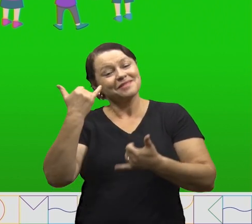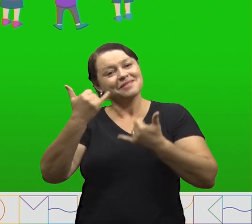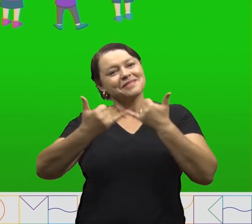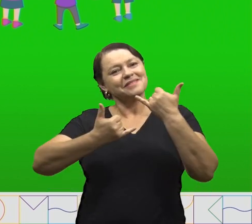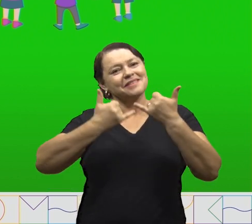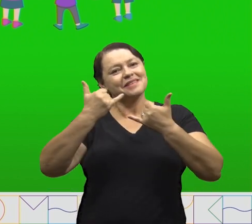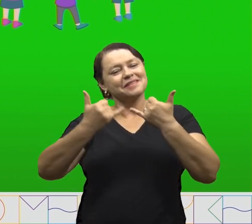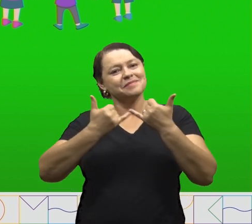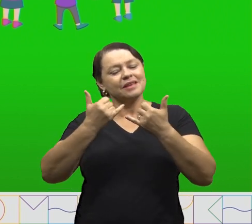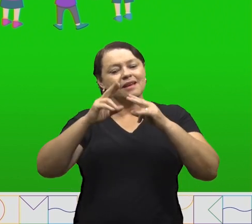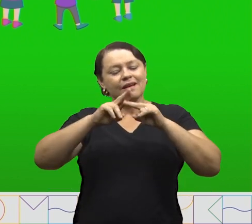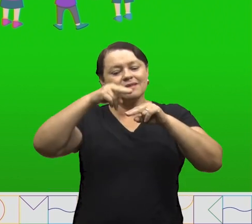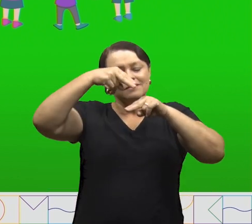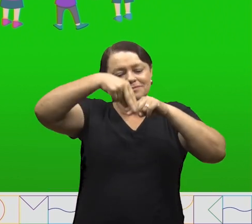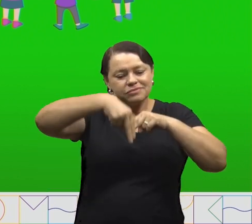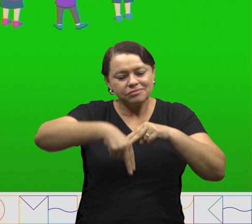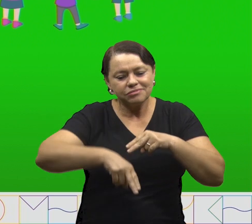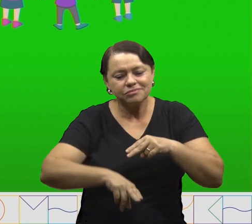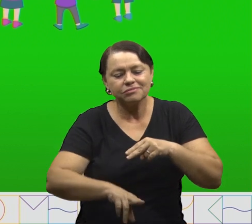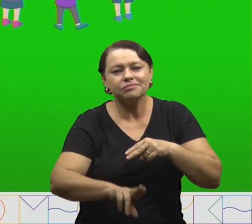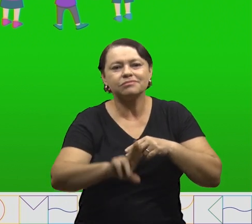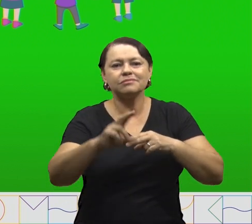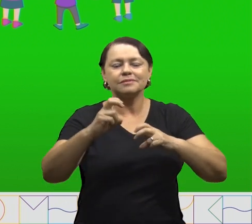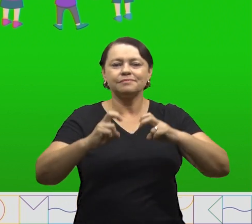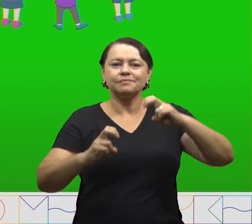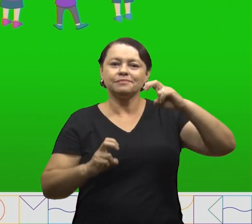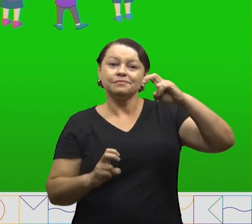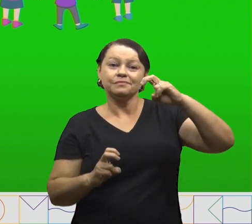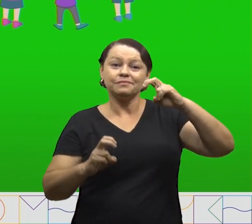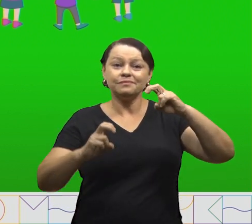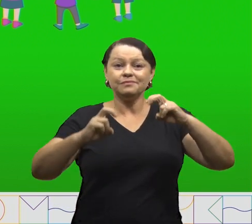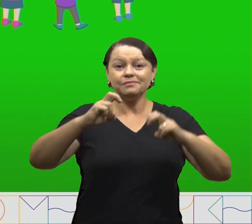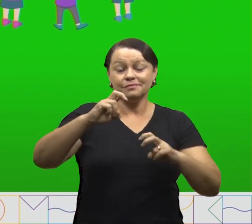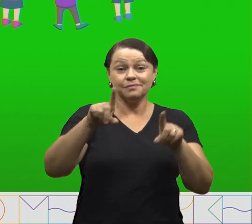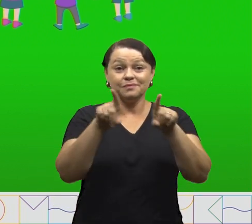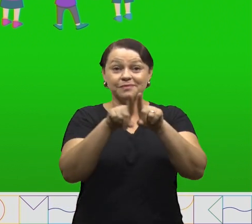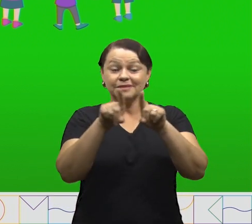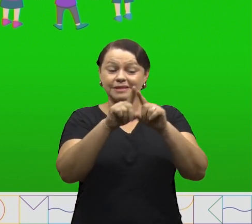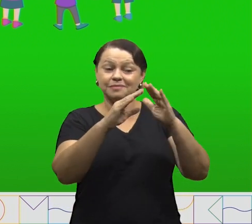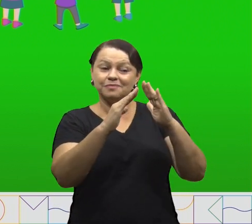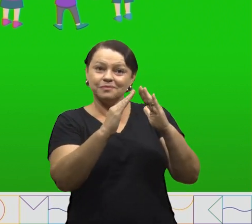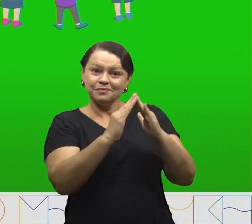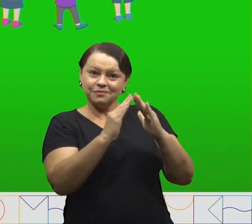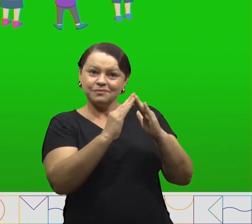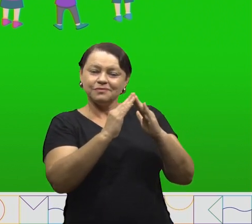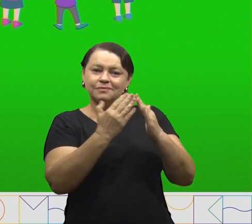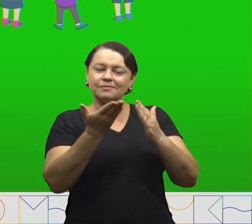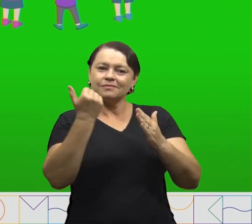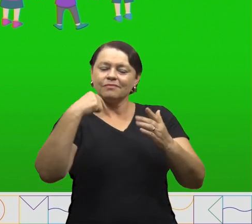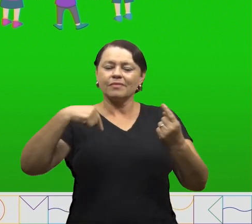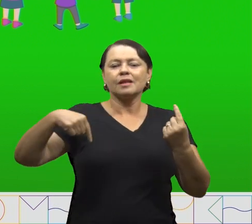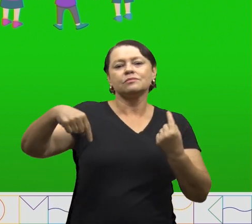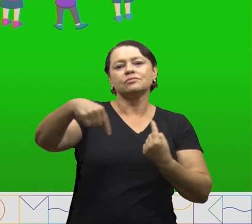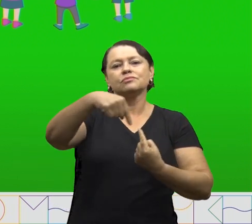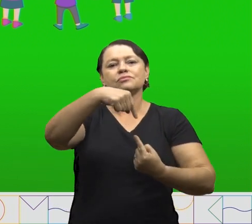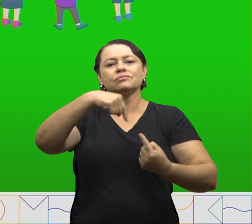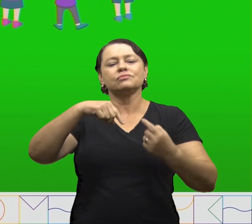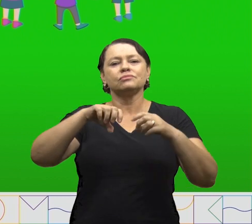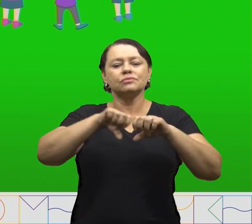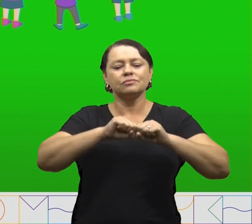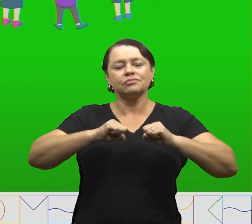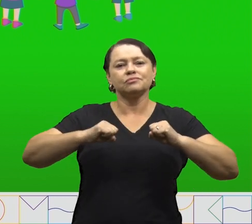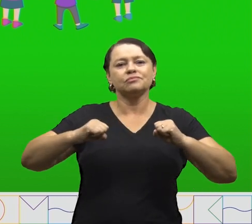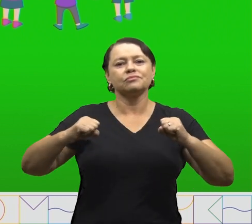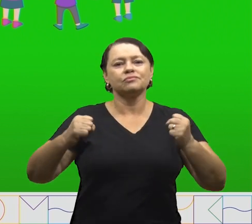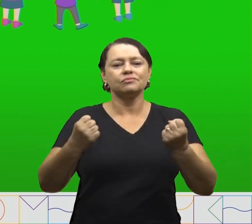Vem brincar de escorrega, de gangorra e de casinha. Vem girar,